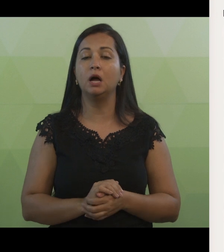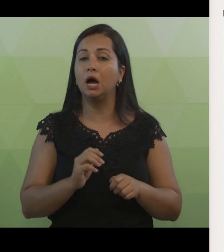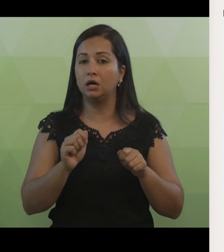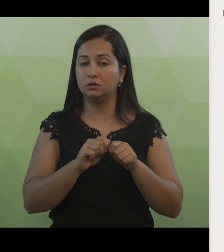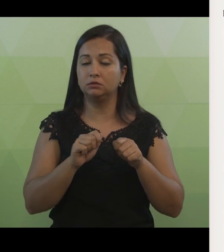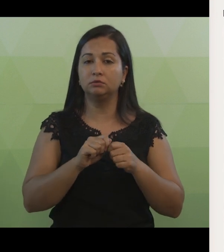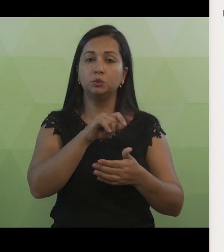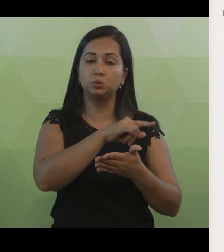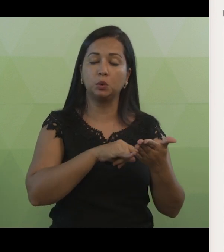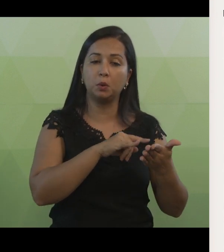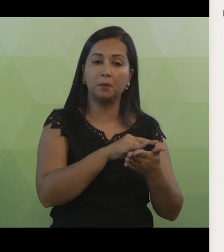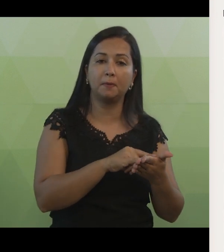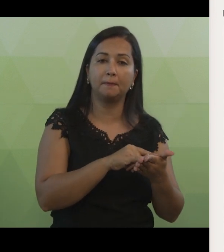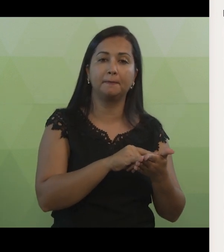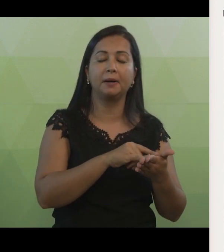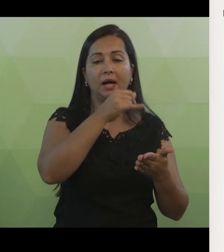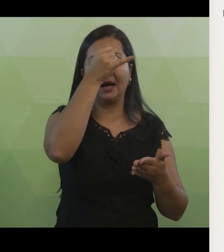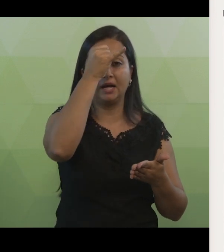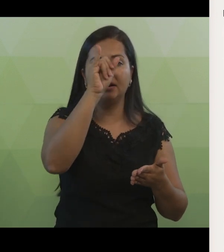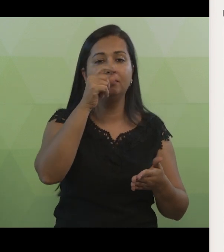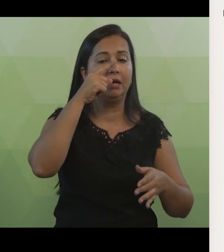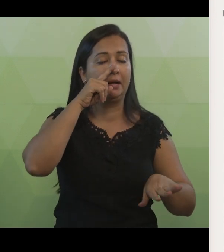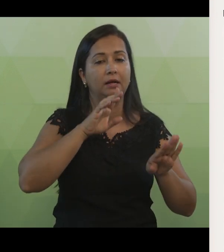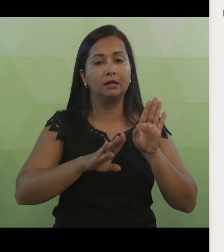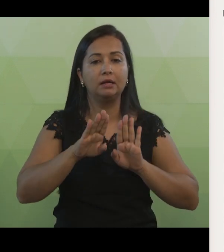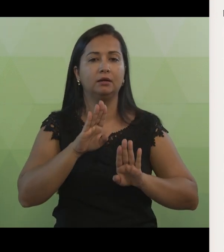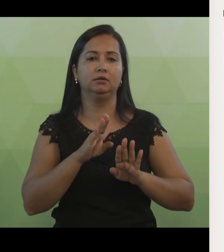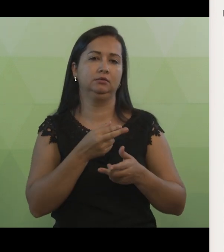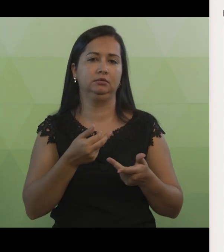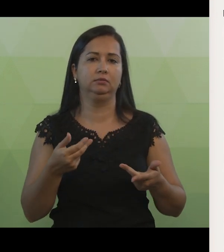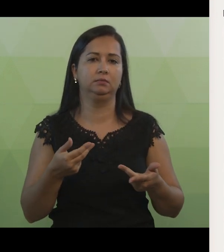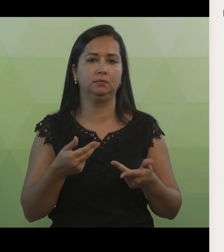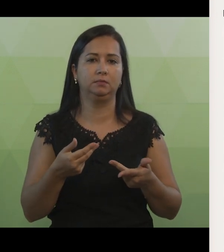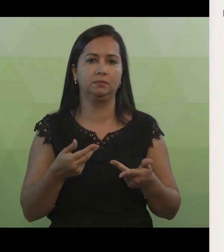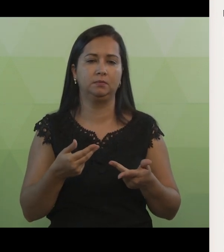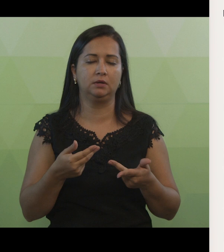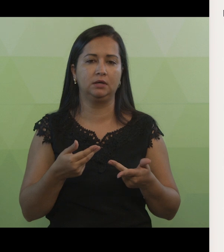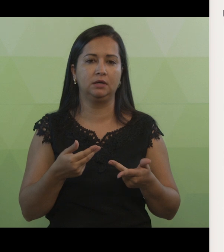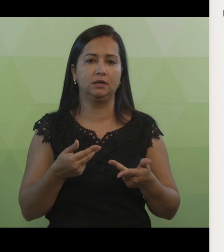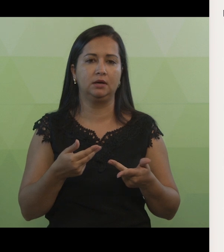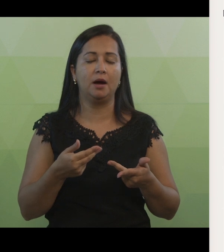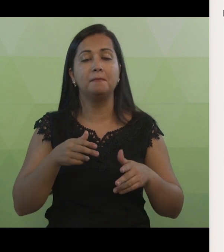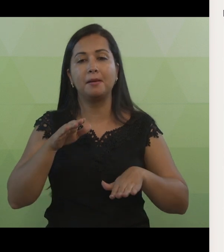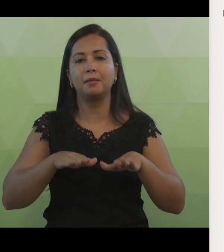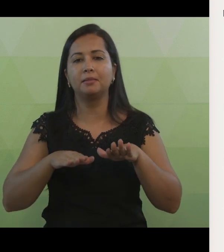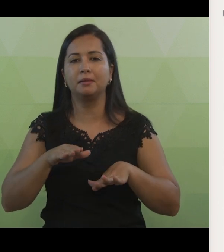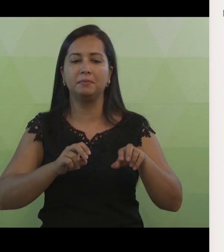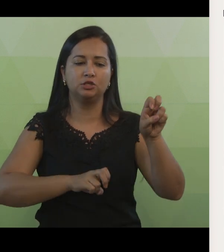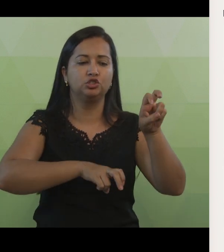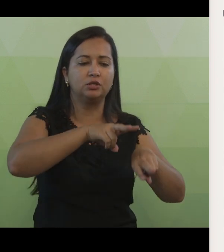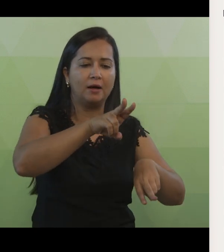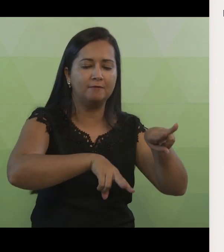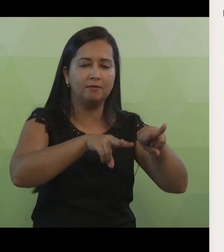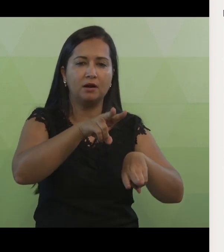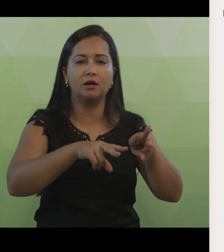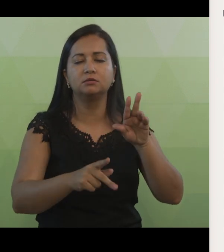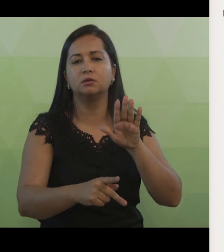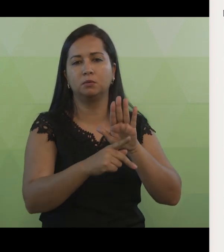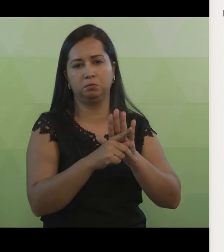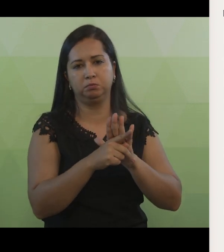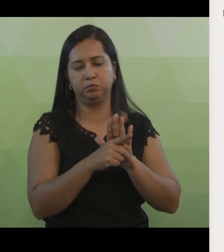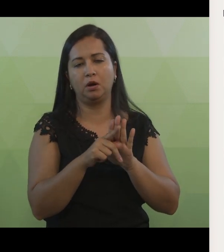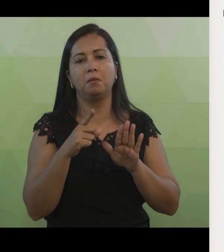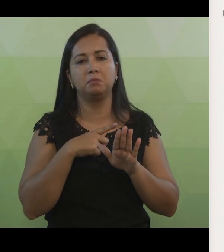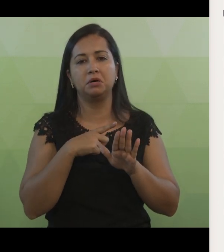ser atualizada sempre, tendo como parâmetros os resultados obtidos nos testes e na avaliação dos auditores, bem como o impacto recorrente